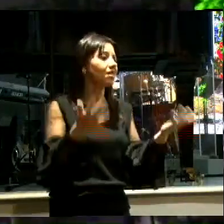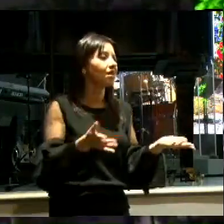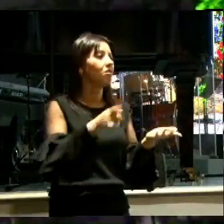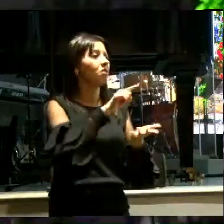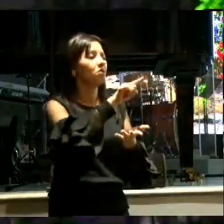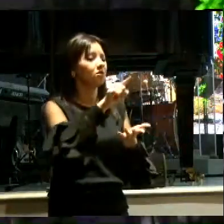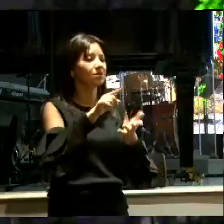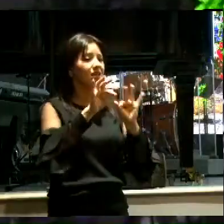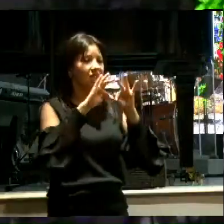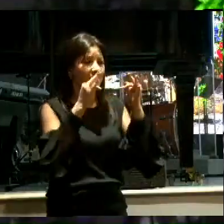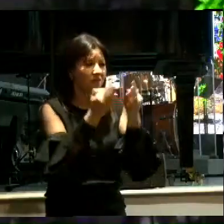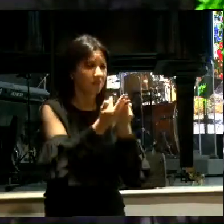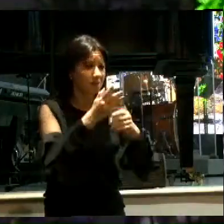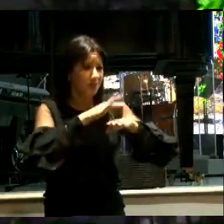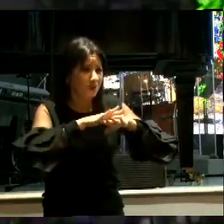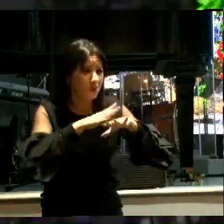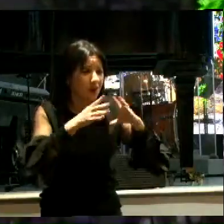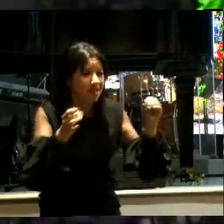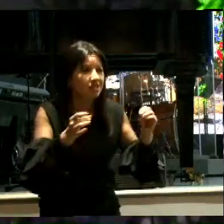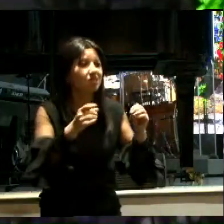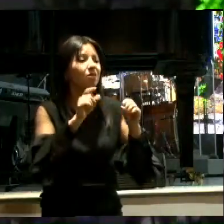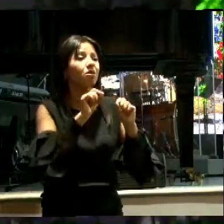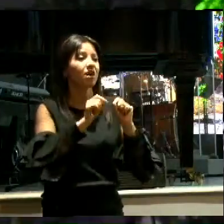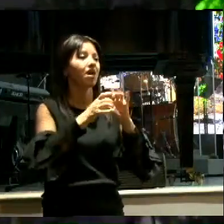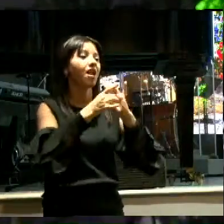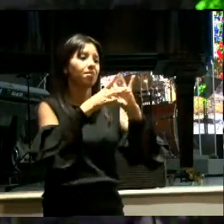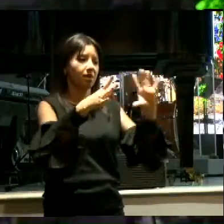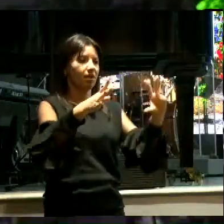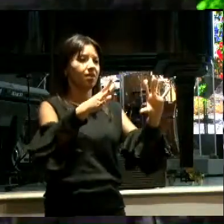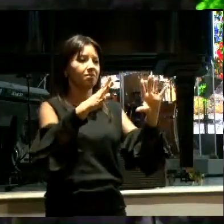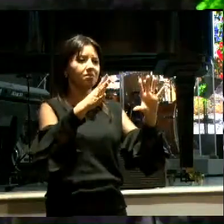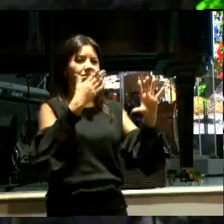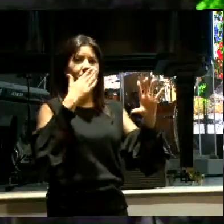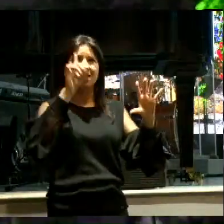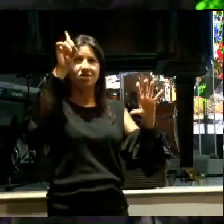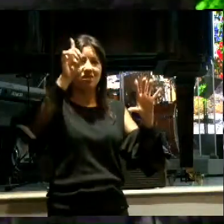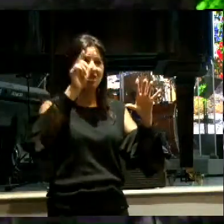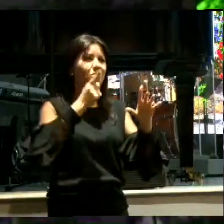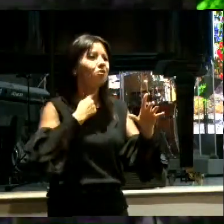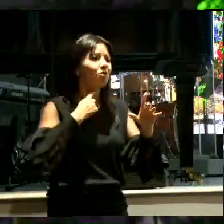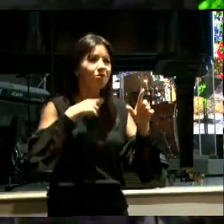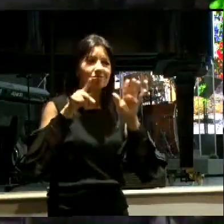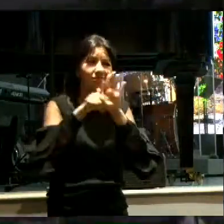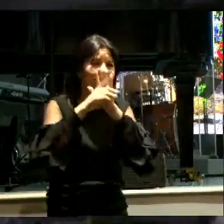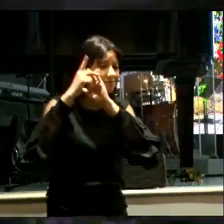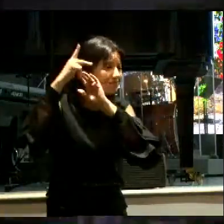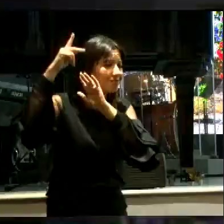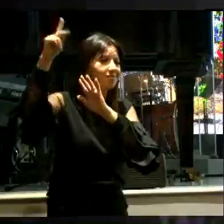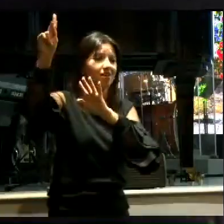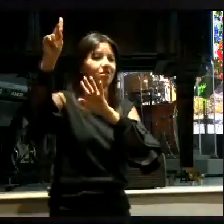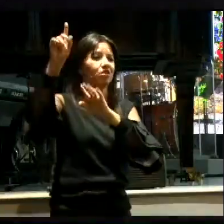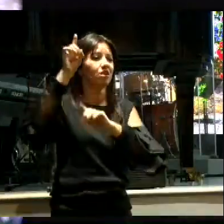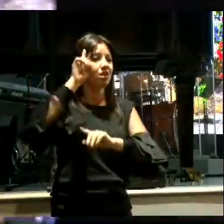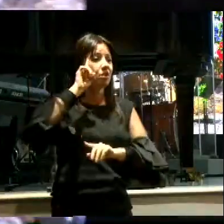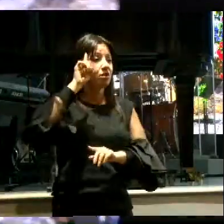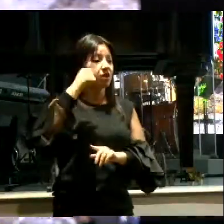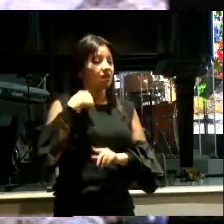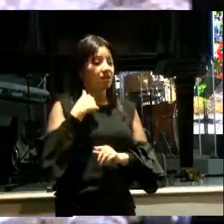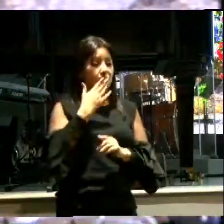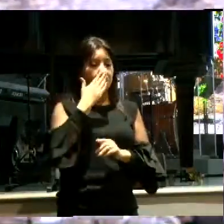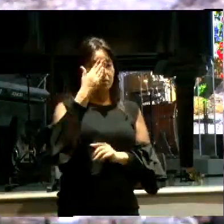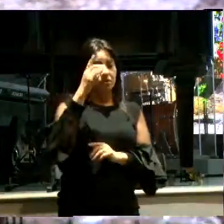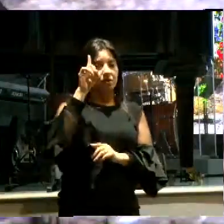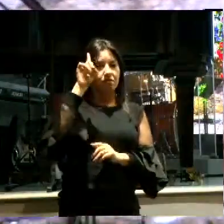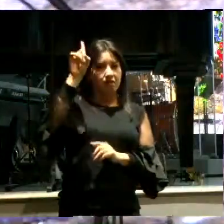profunda, porque eu liberei a minha dor. O dia que eu pedi ao Senhor para que Ele me revelasse o que tinha acontecido, o que